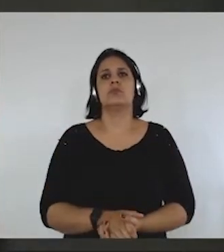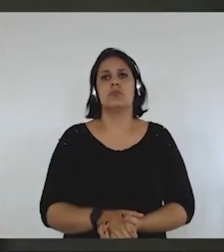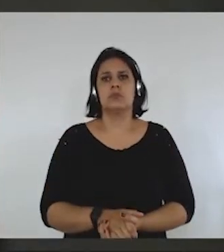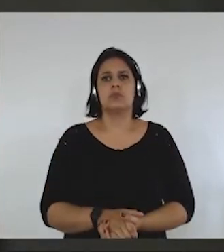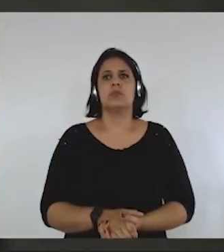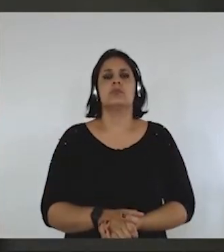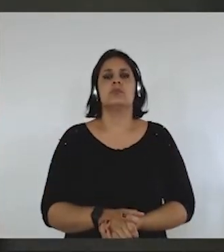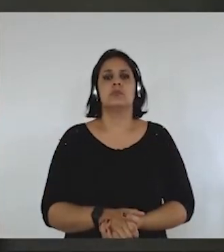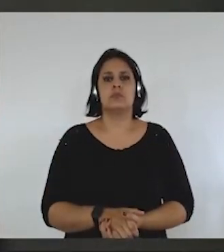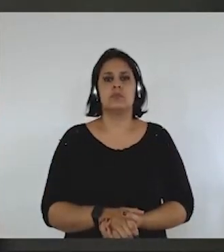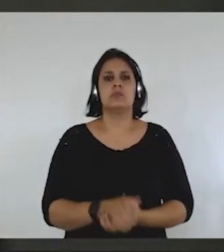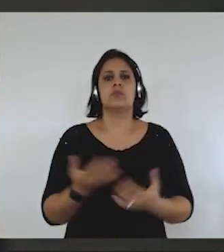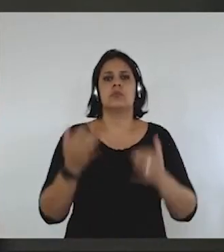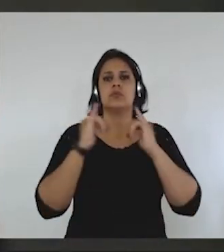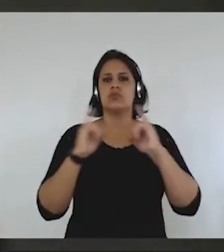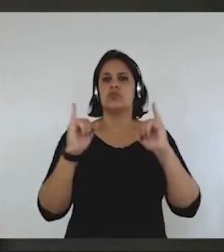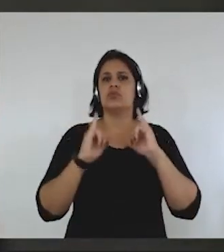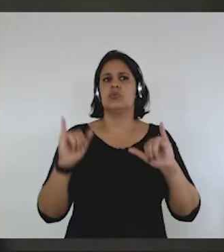de jornal,